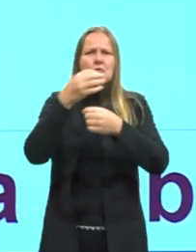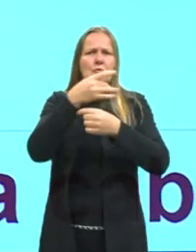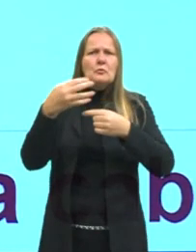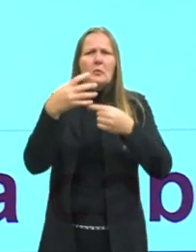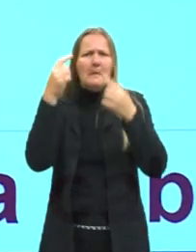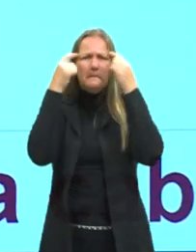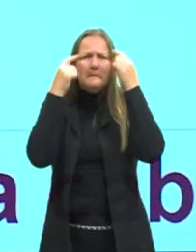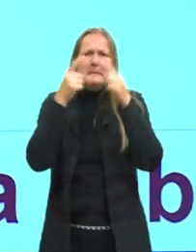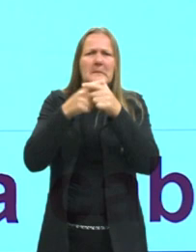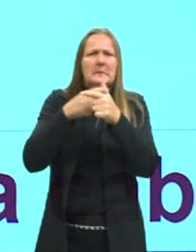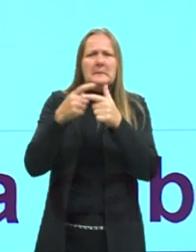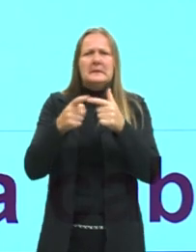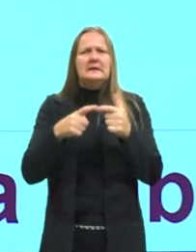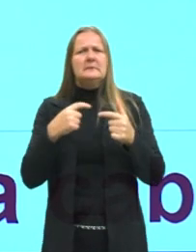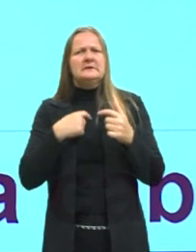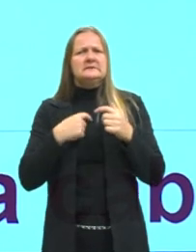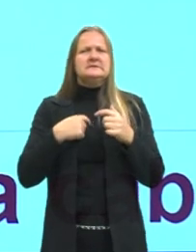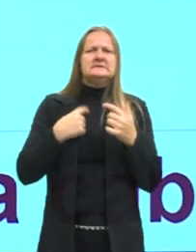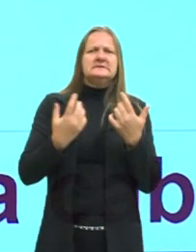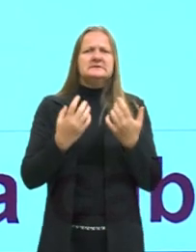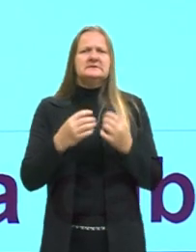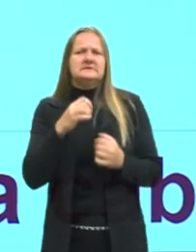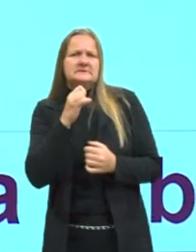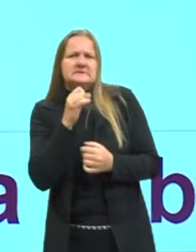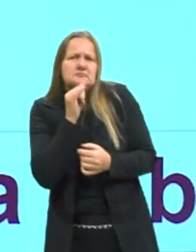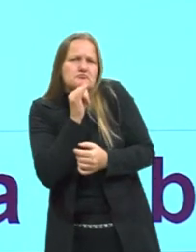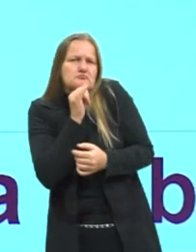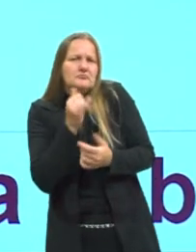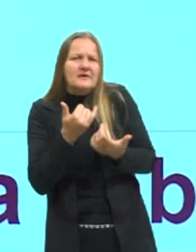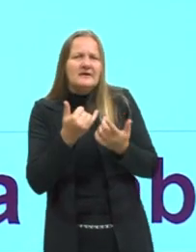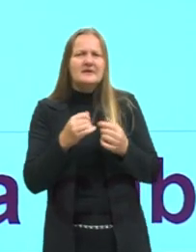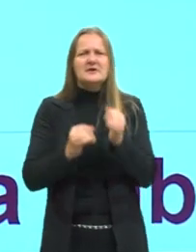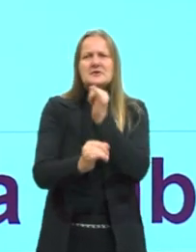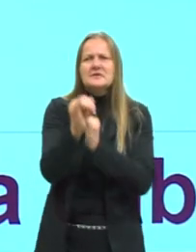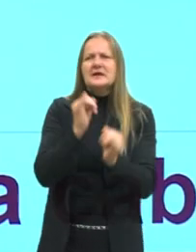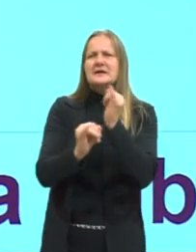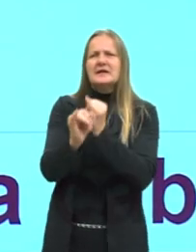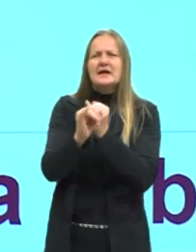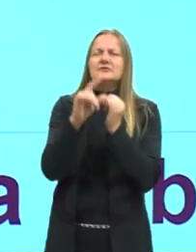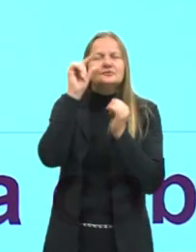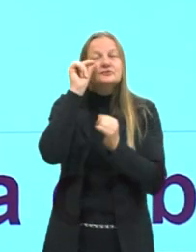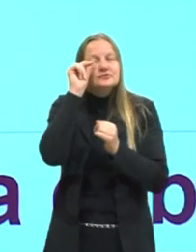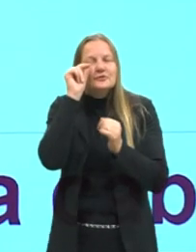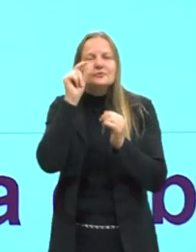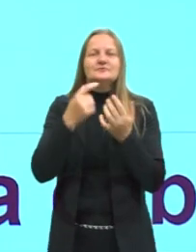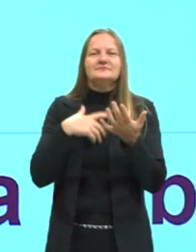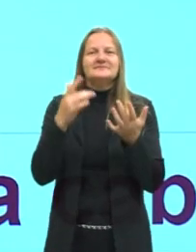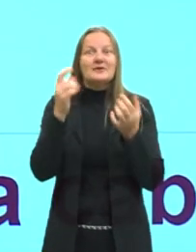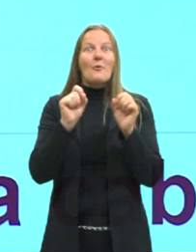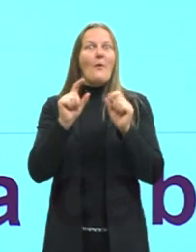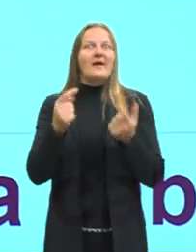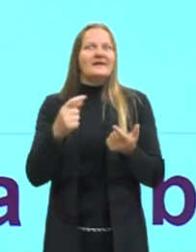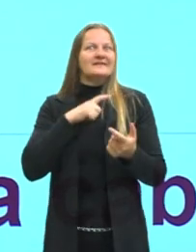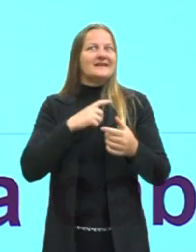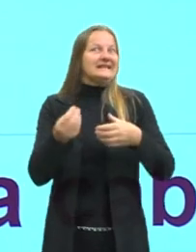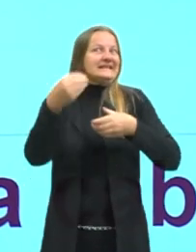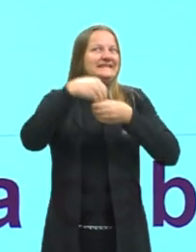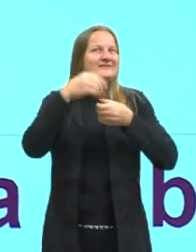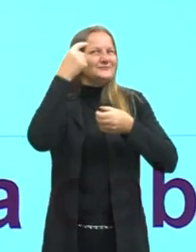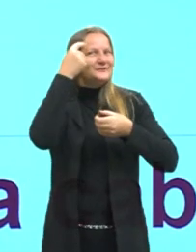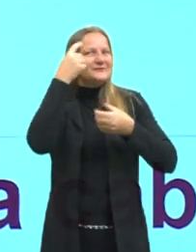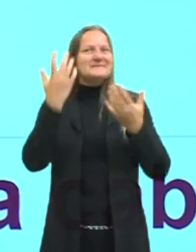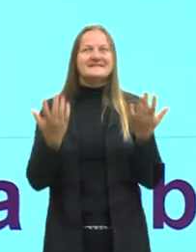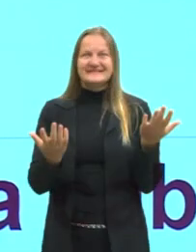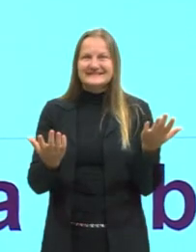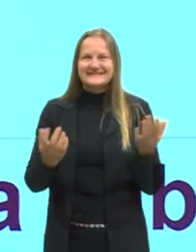problemas nas escolas croches internet sono muito sono então que será que